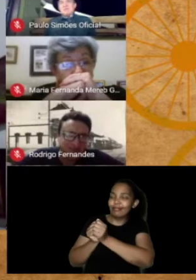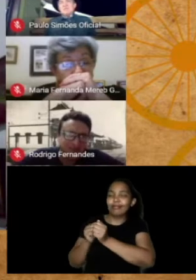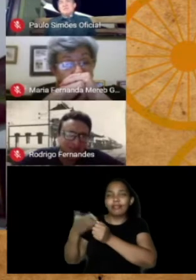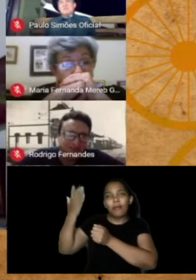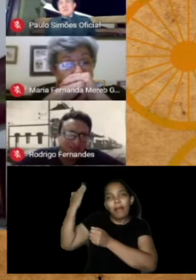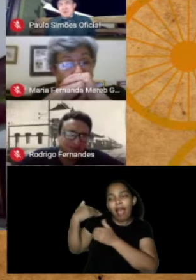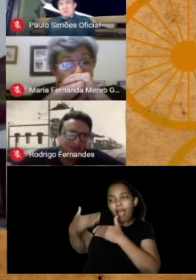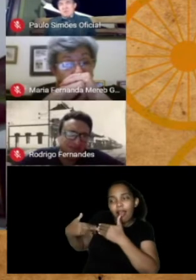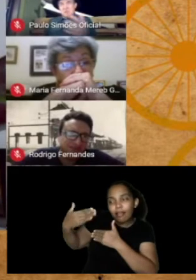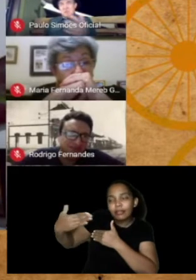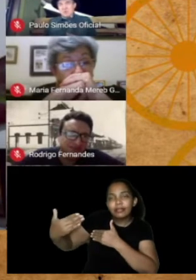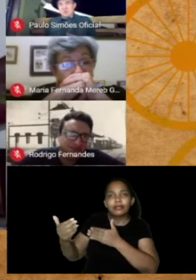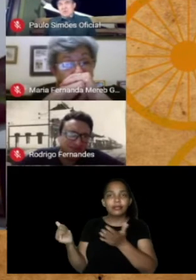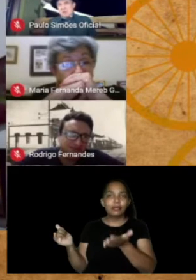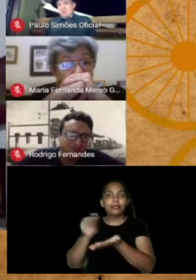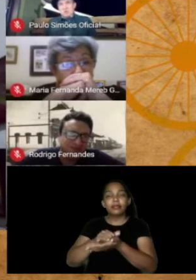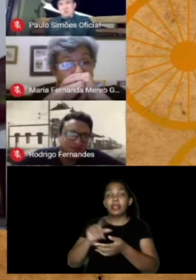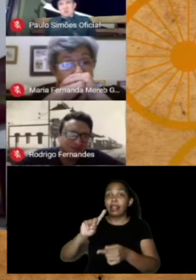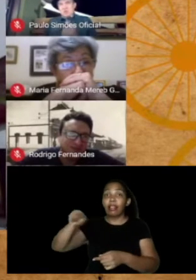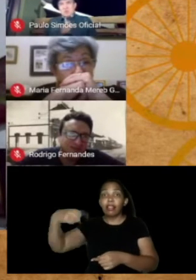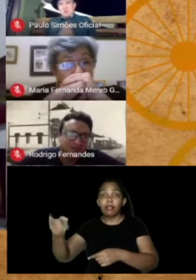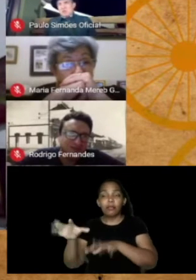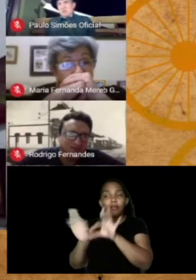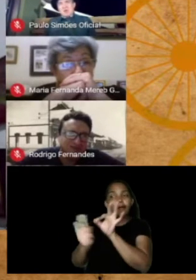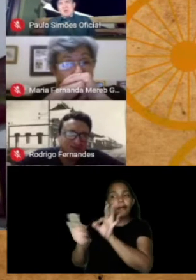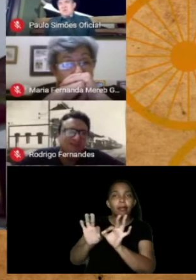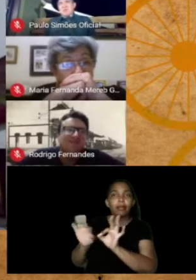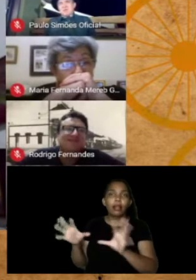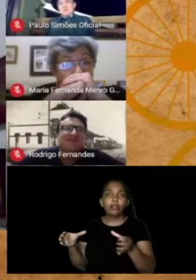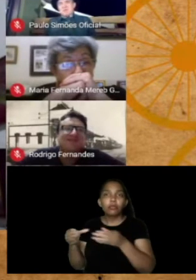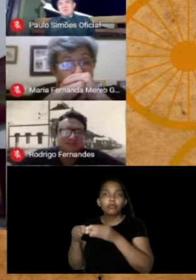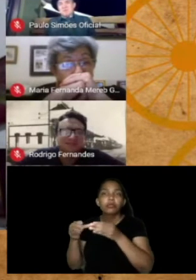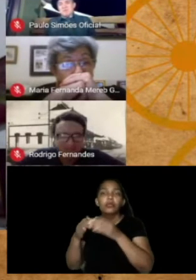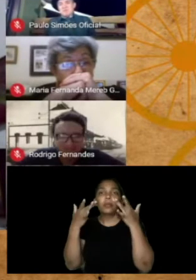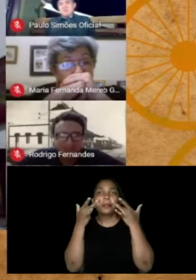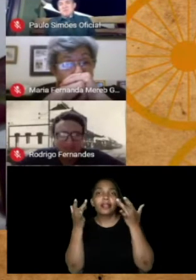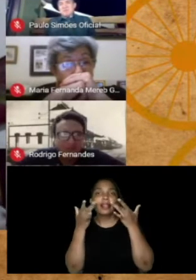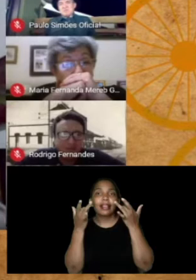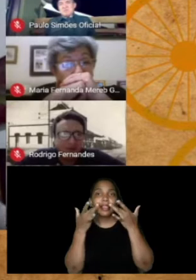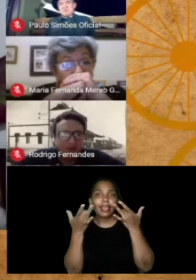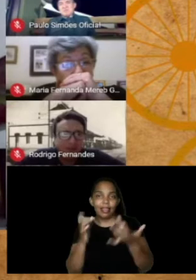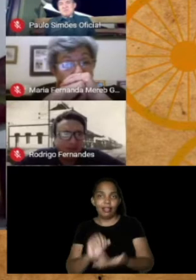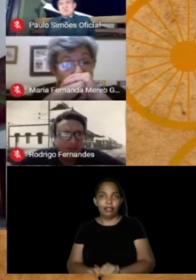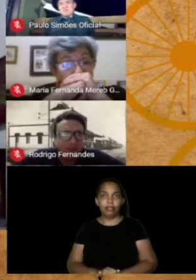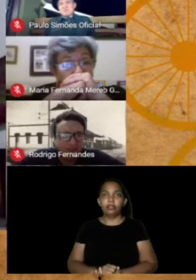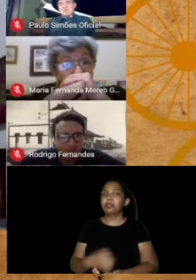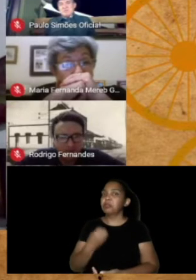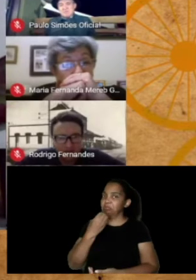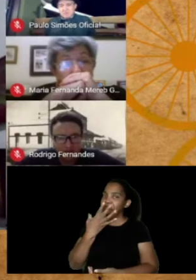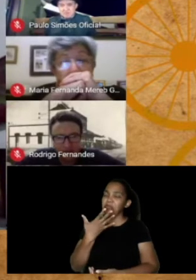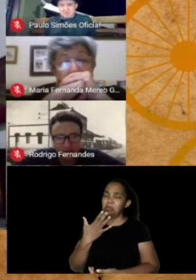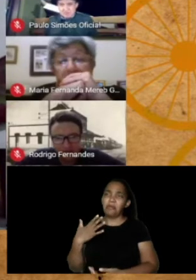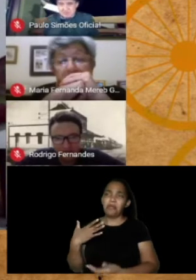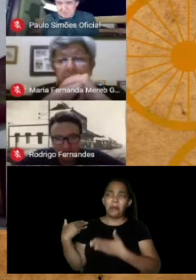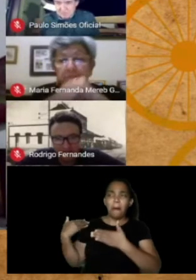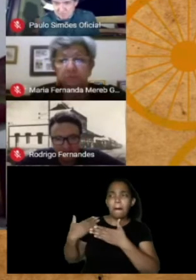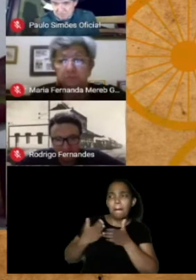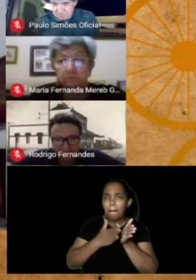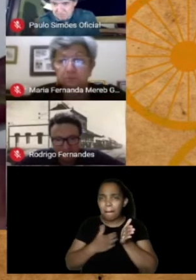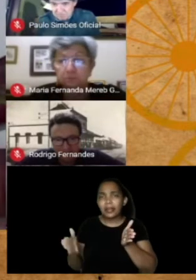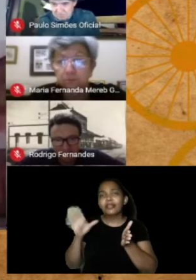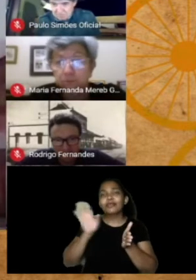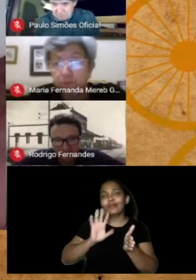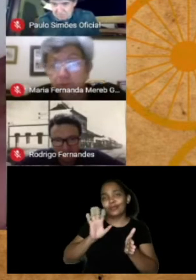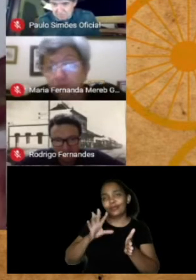logo em seguida, eu fui trabalhar no grupo de teatro do TPI com a Irene Alexandria, certo? Que foi muito, muito legal. Agora,